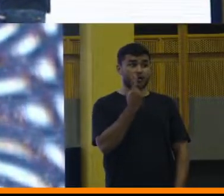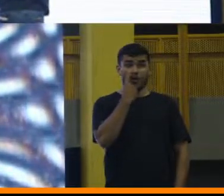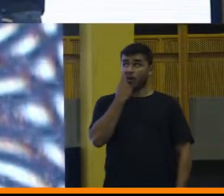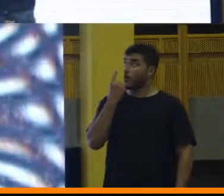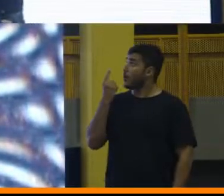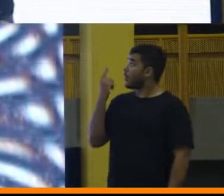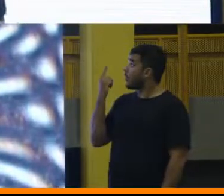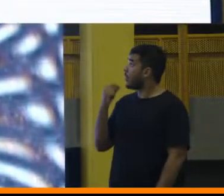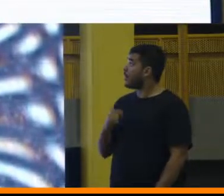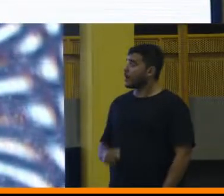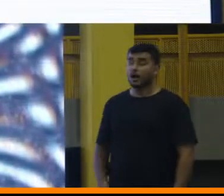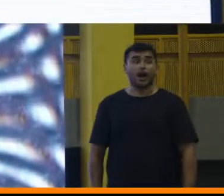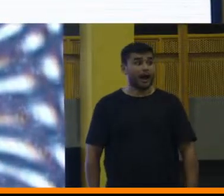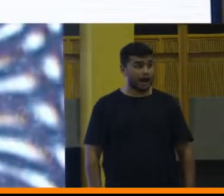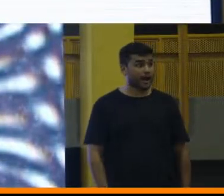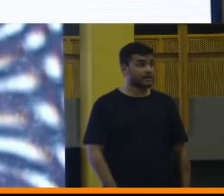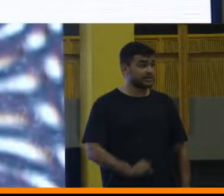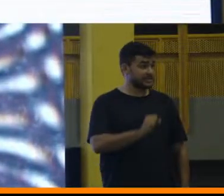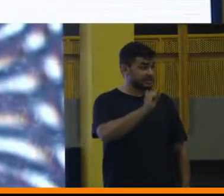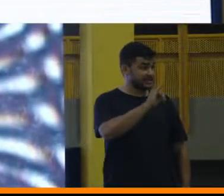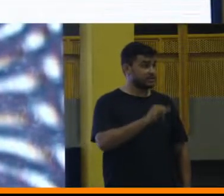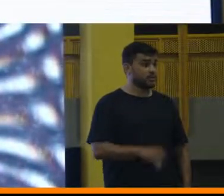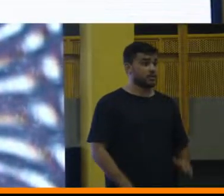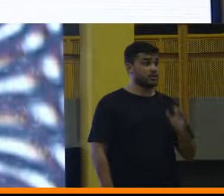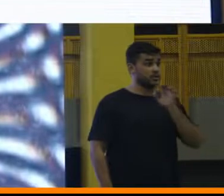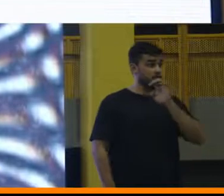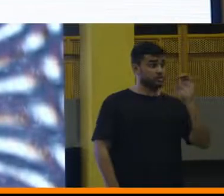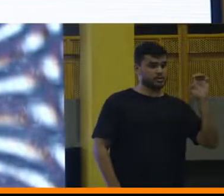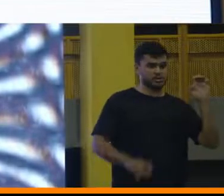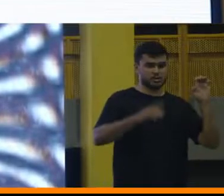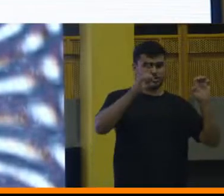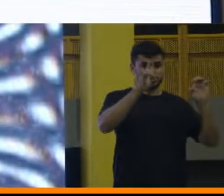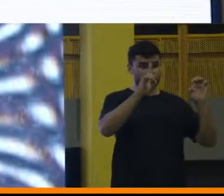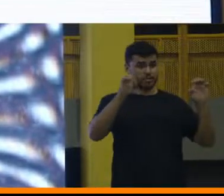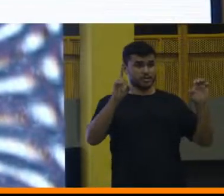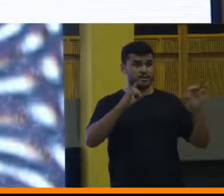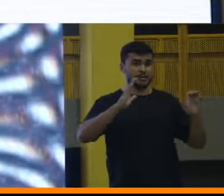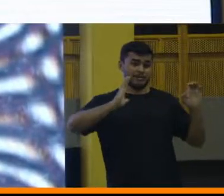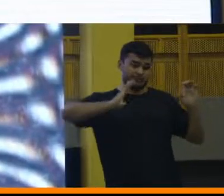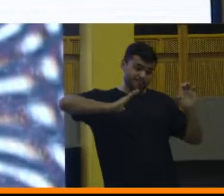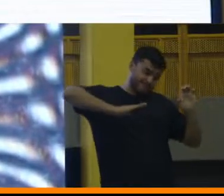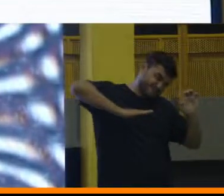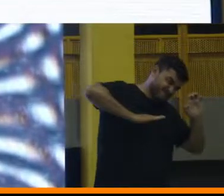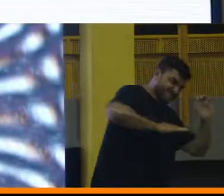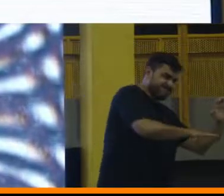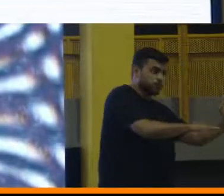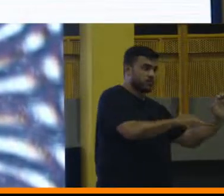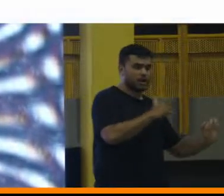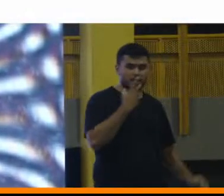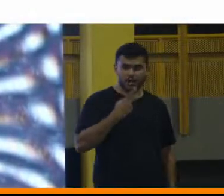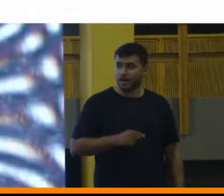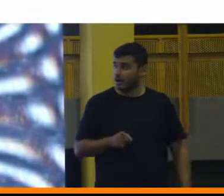para a direita. Então na hora que você vai puxar, você pega aqui e o chão